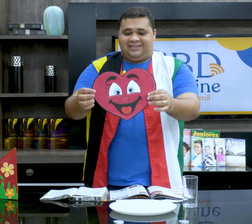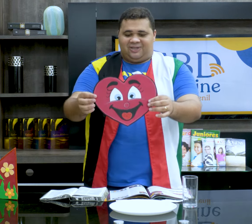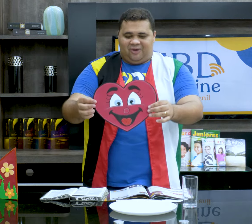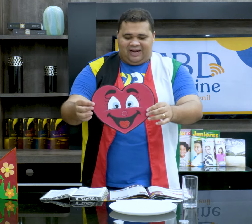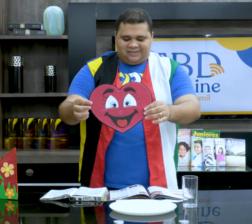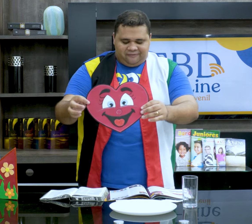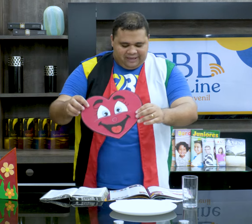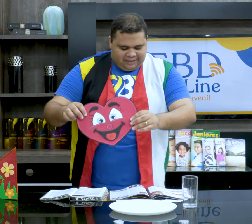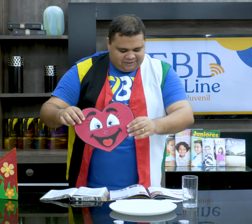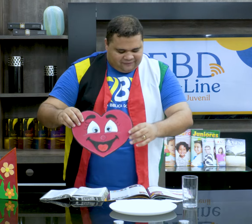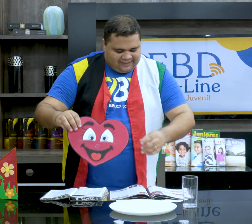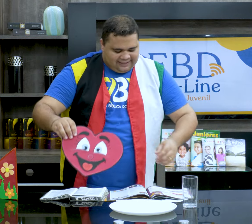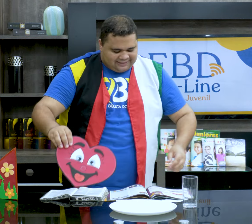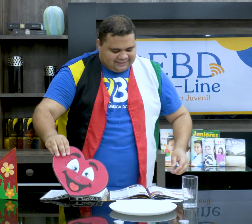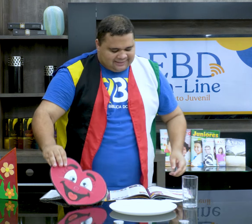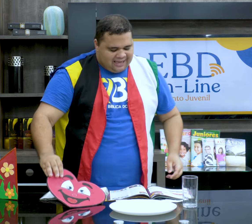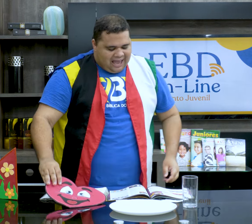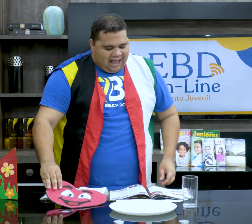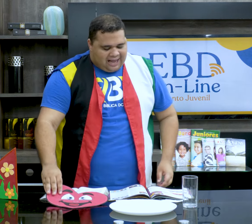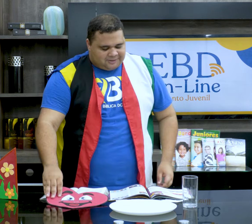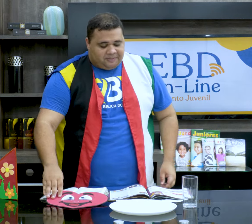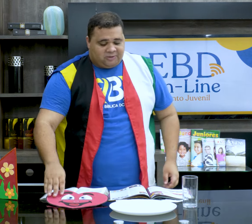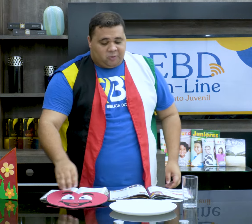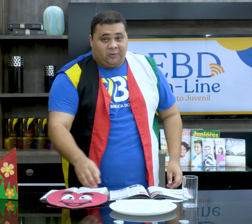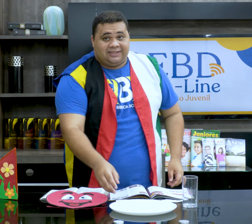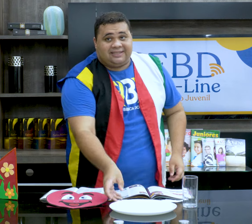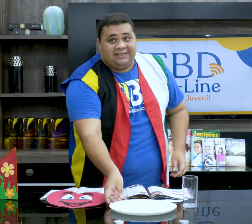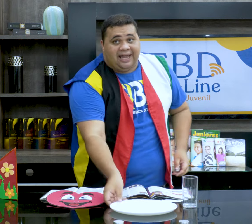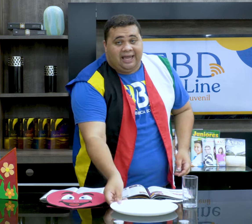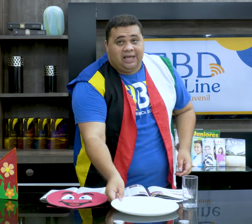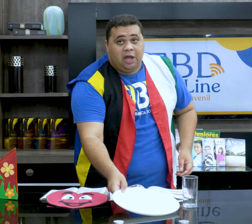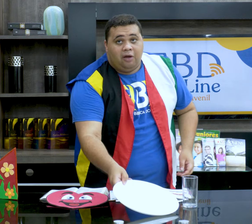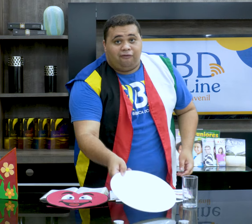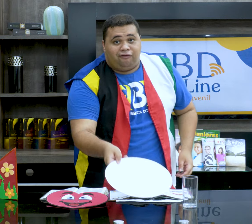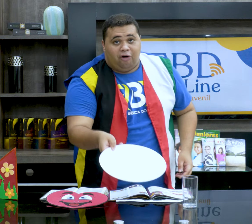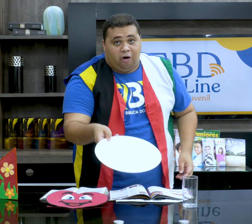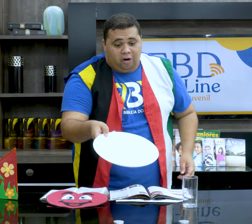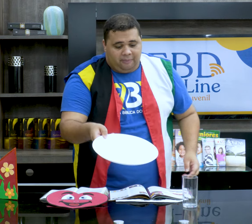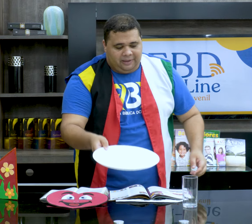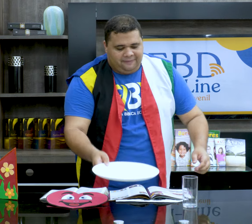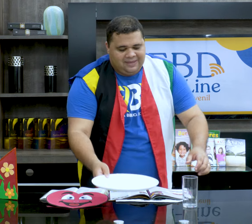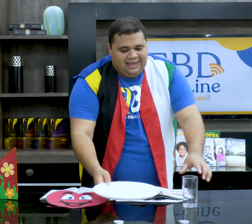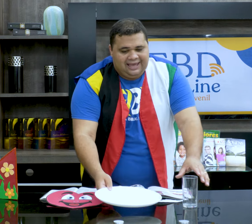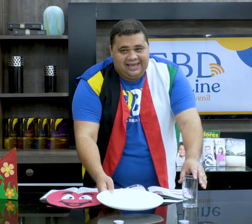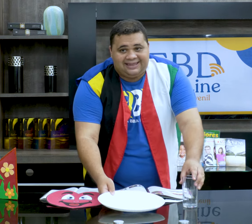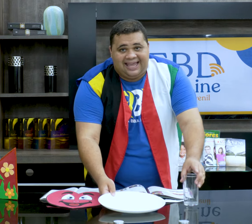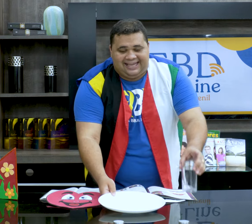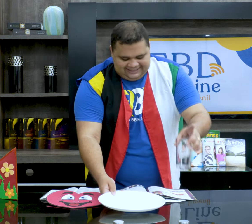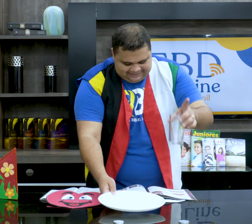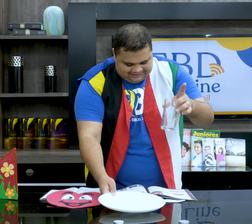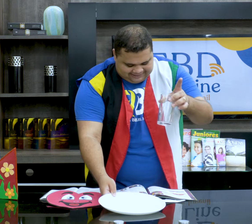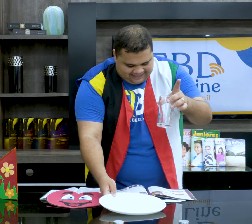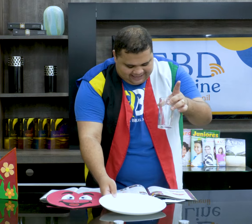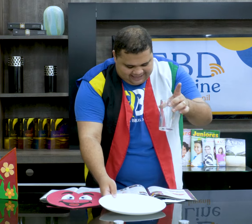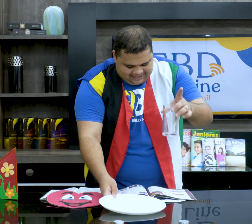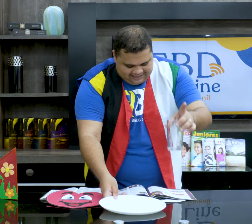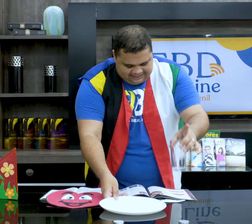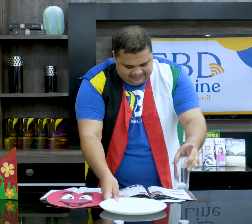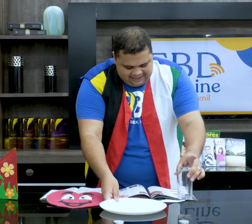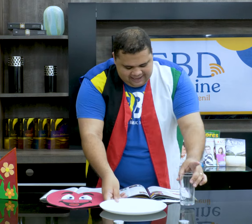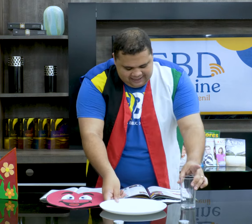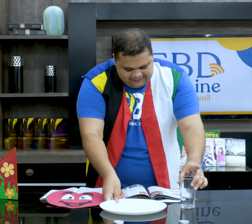felizes ó coração feliz felizes as pessoas que têm fome e tem